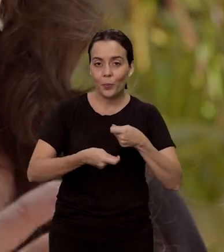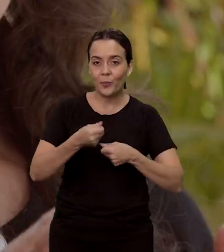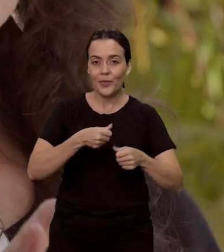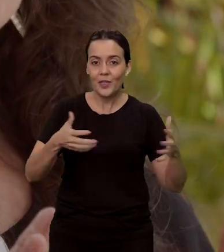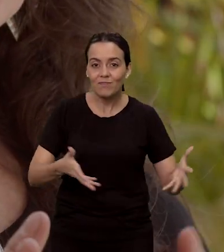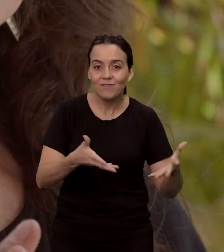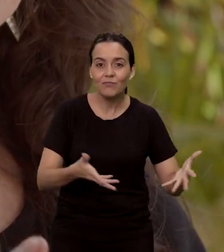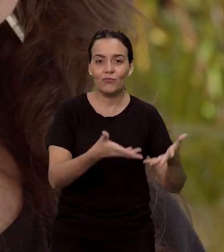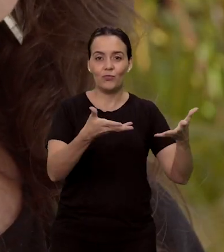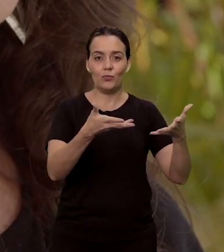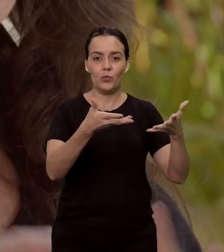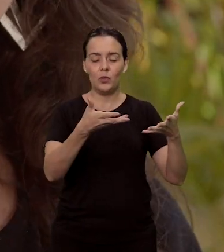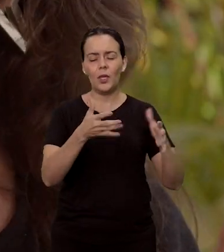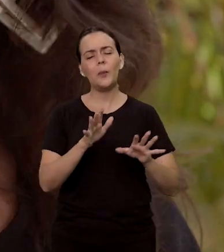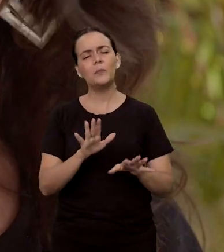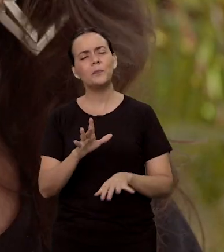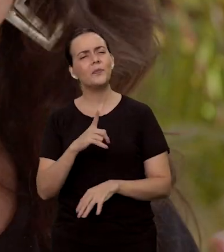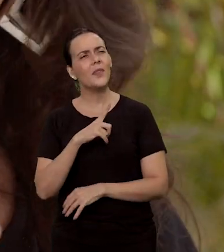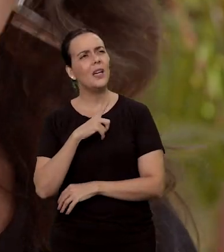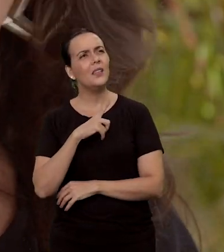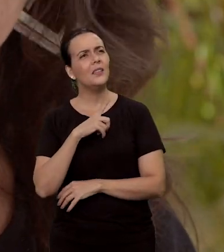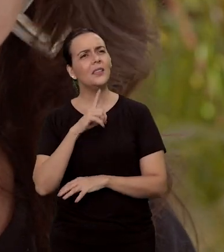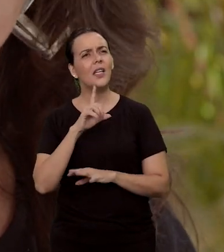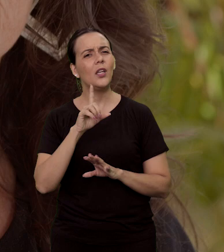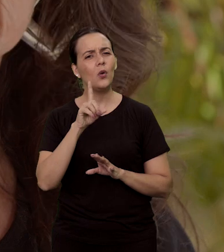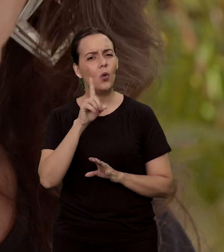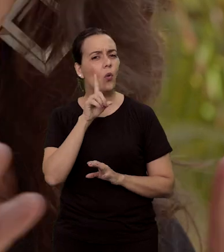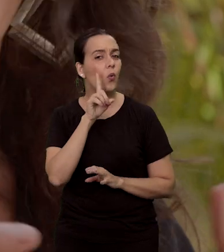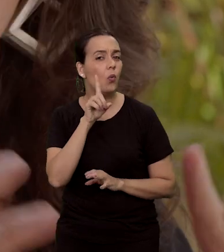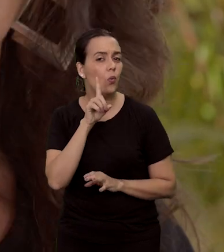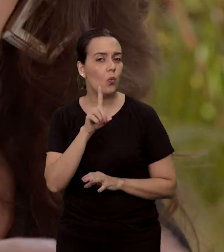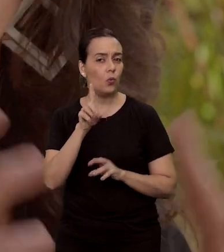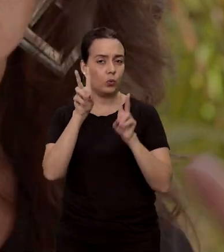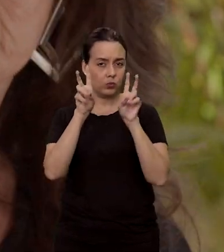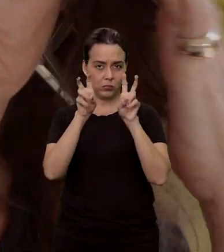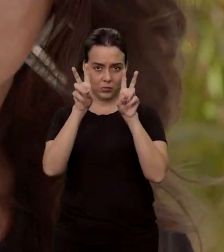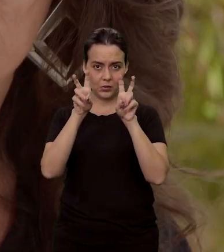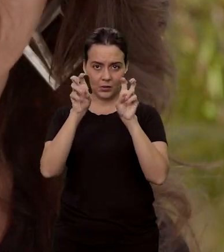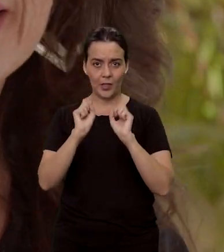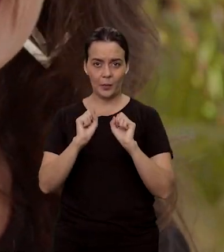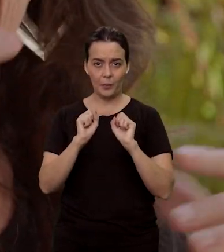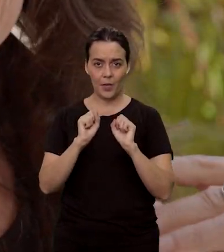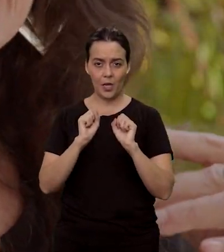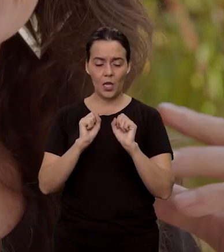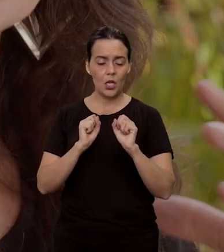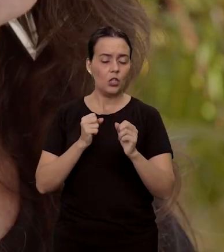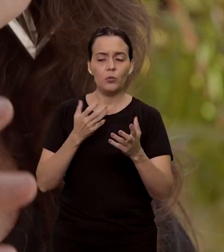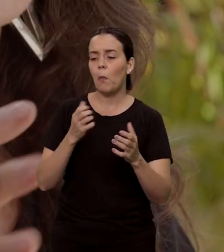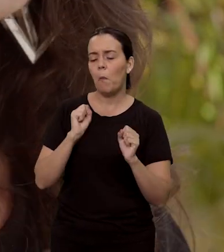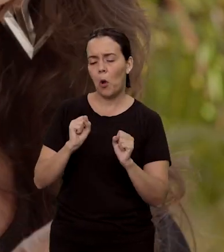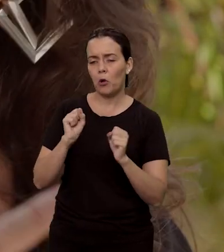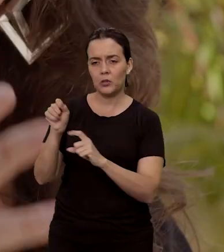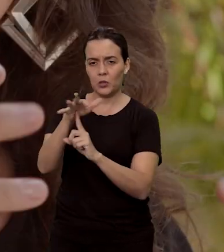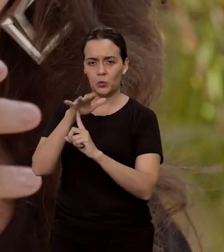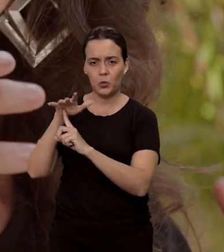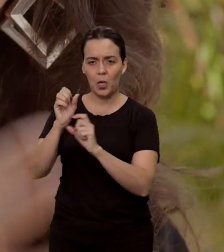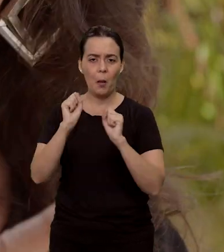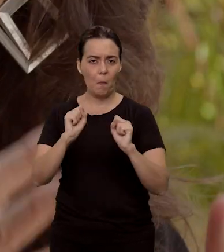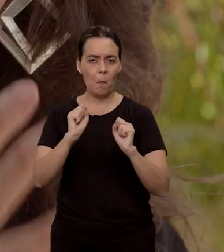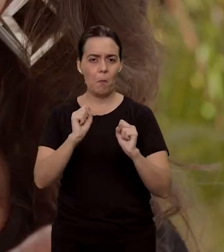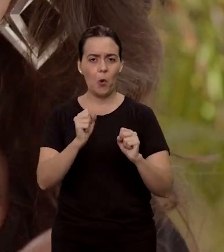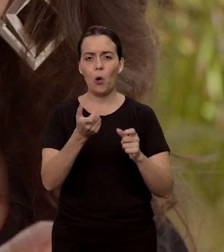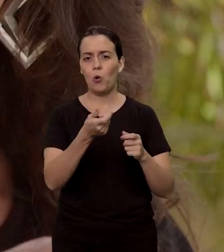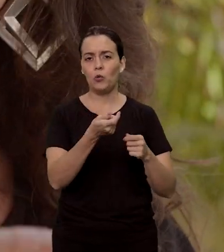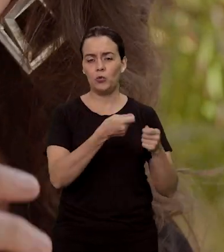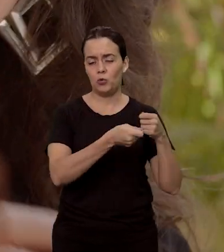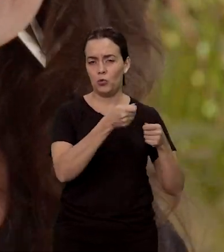Tem uma coisa dentro de sistemas de qualquer natureza, biológicos, físicos e talvez, que chama criticalidade. A